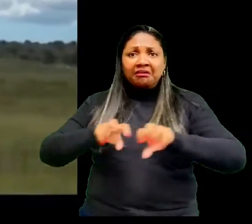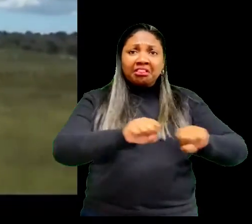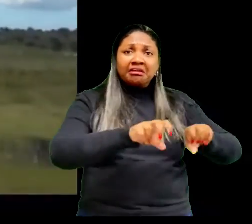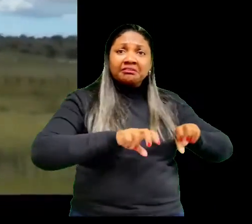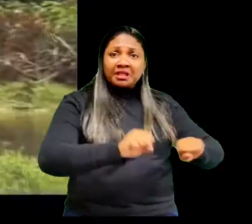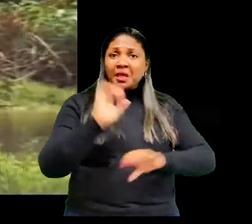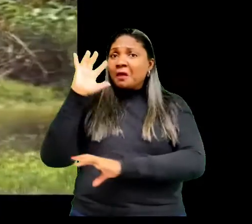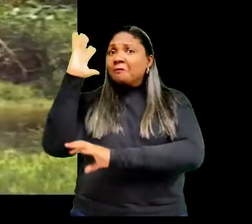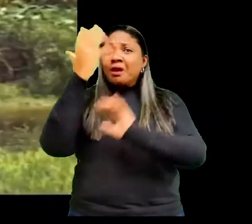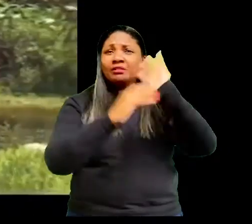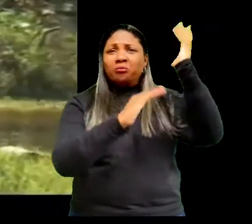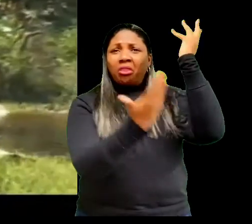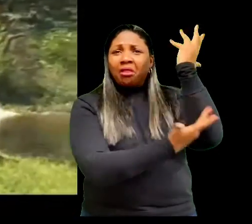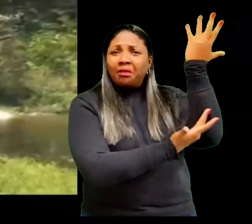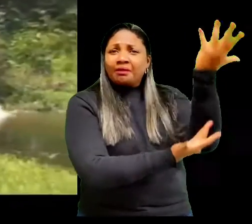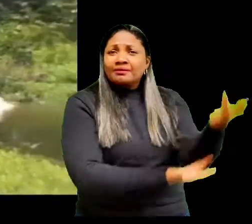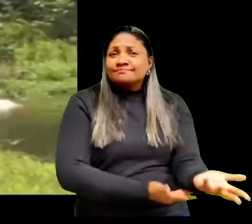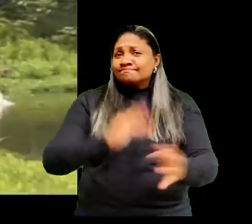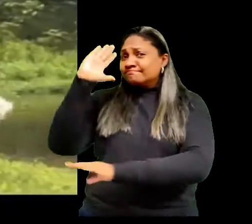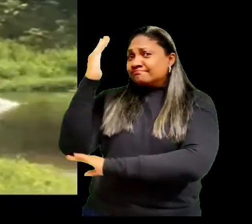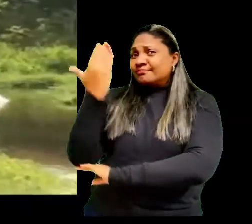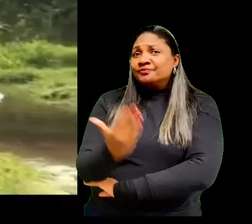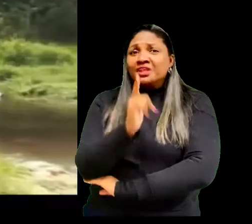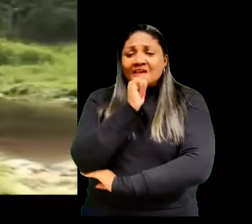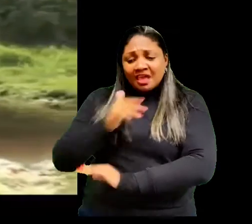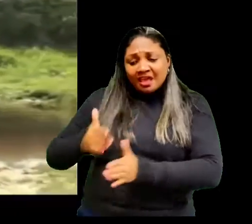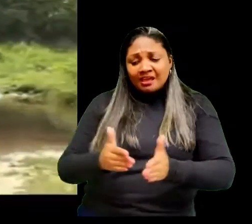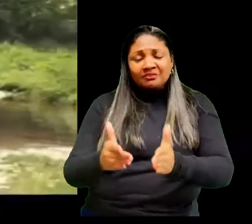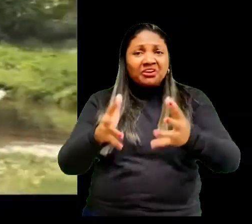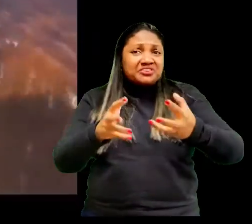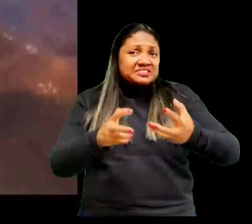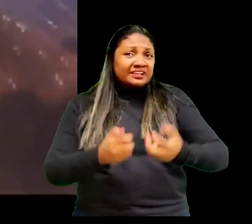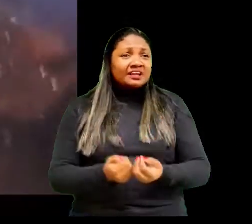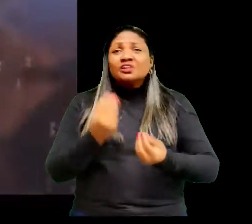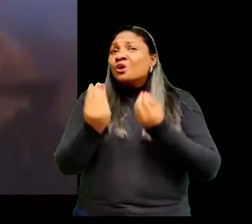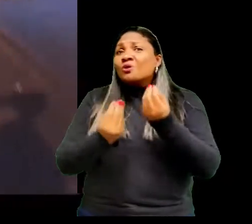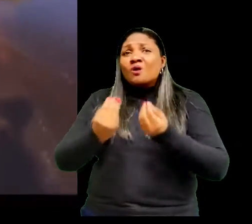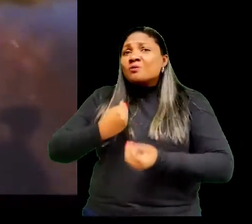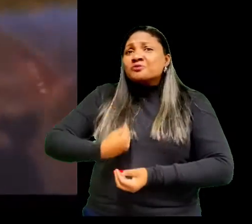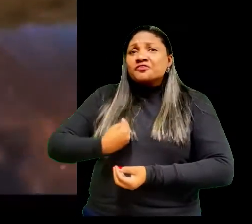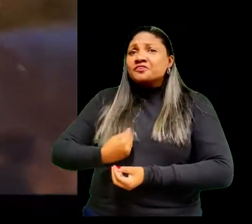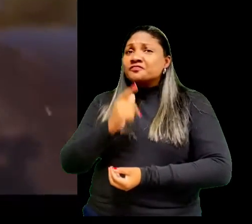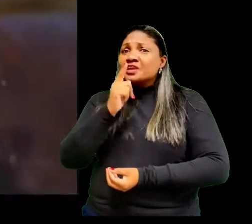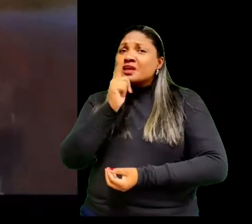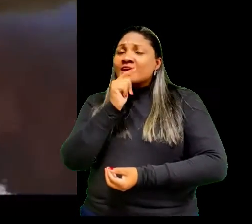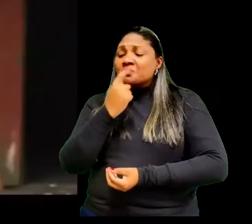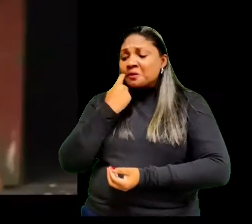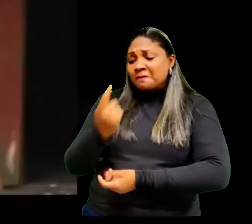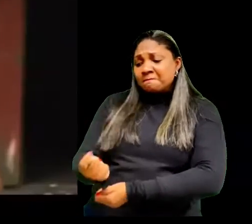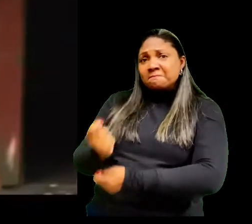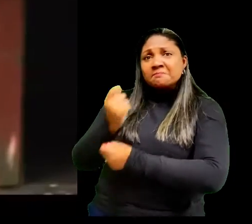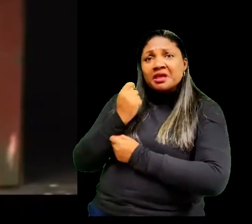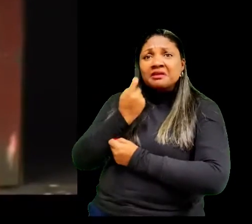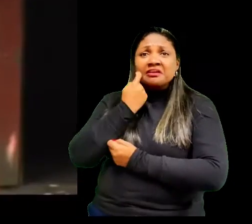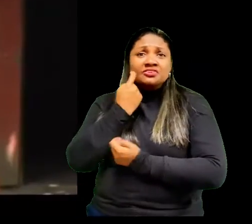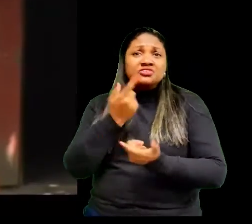devido ao desmatamento, os rios vieram secando, então não tinha mais como a gente viver da caça e nem de pesca nos rios. Então nós tínhamos que buscar outros